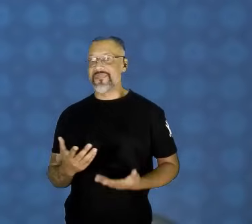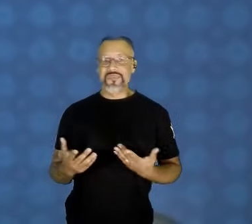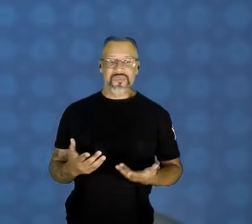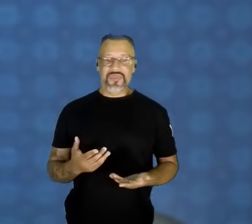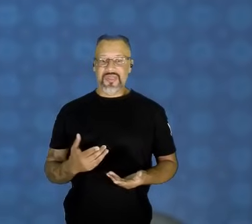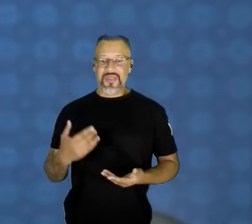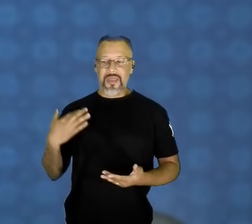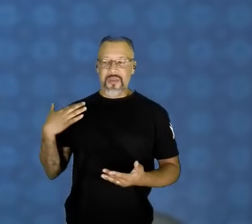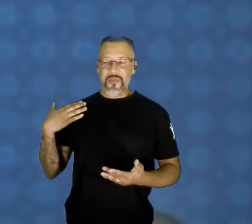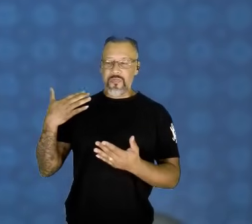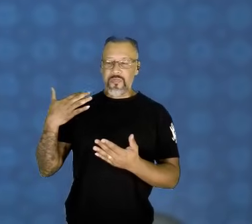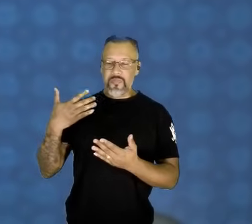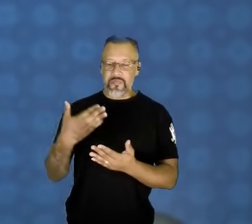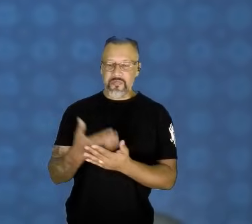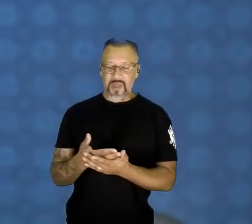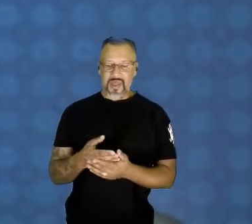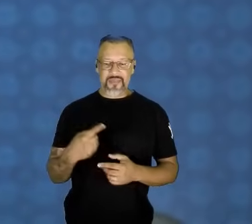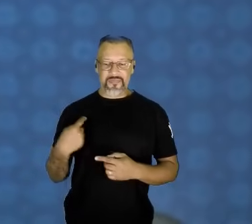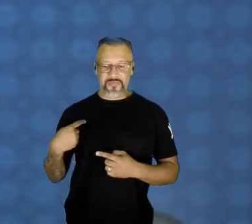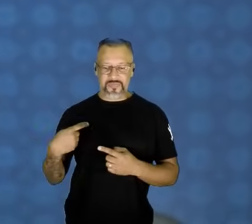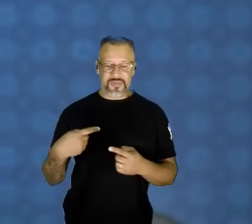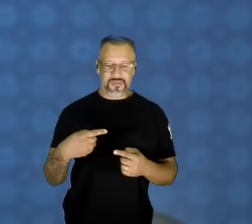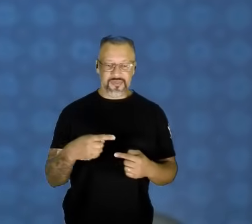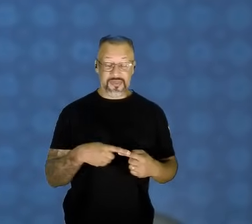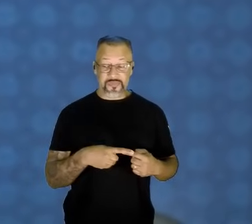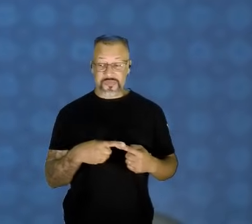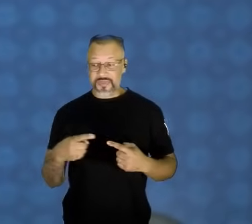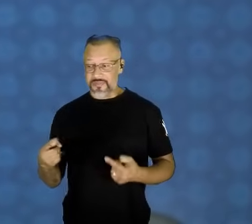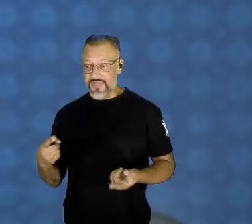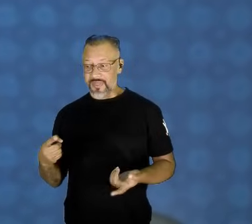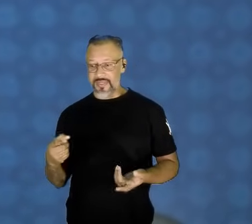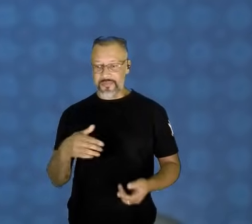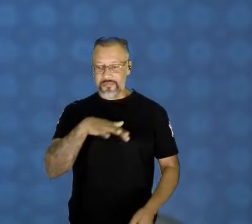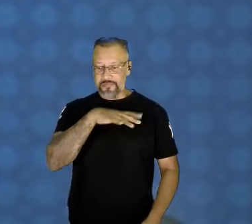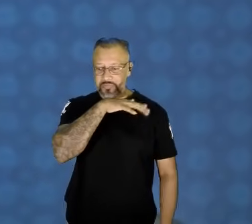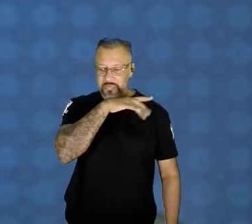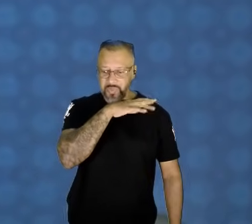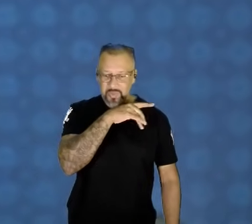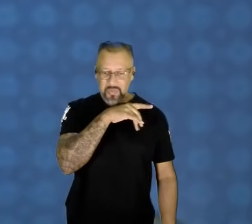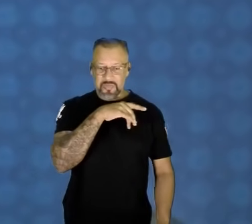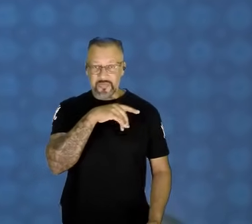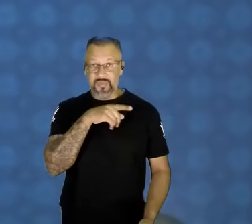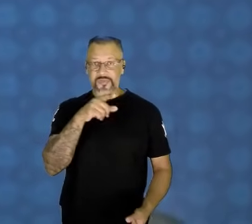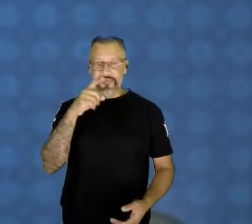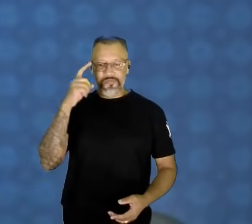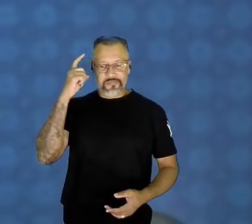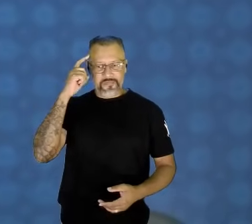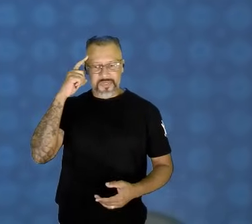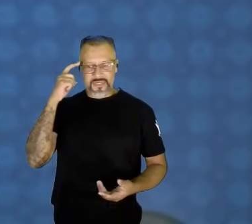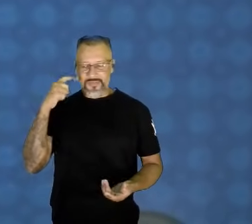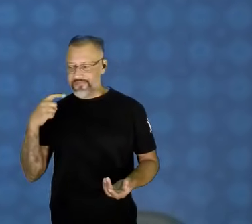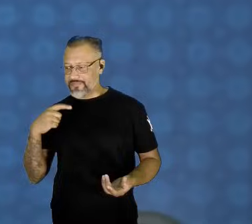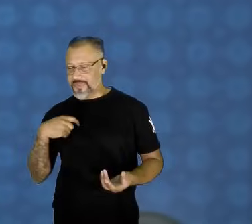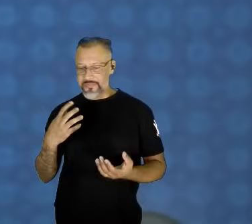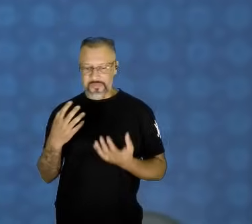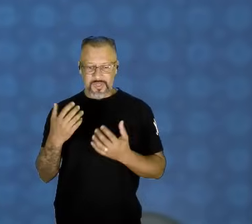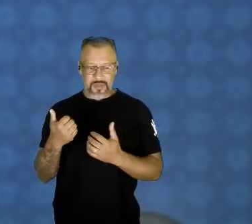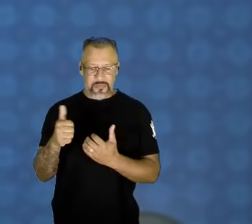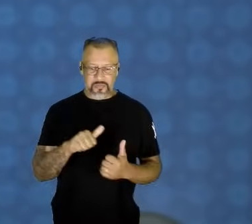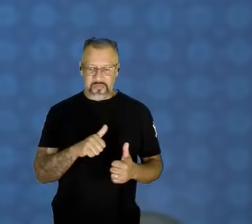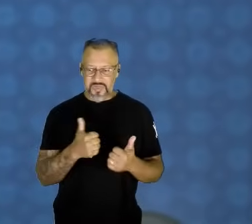Será que não é por isso que você está pensando seriamente em se batizar? Porque de alguns dias para cá, o que